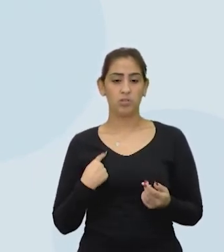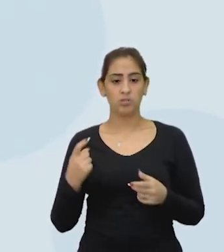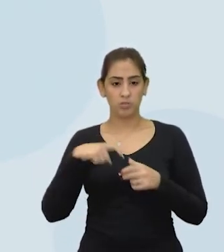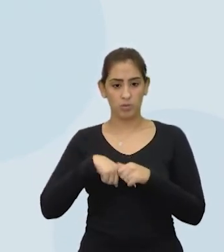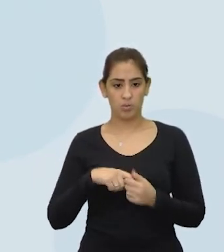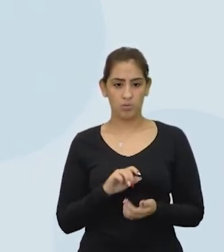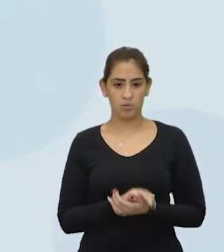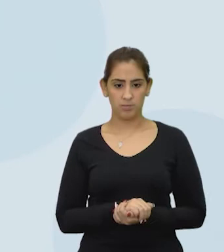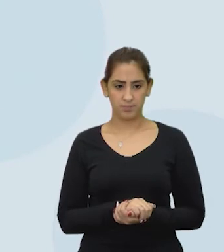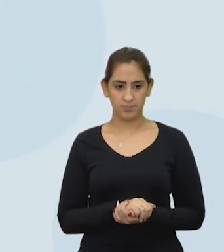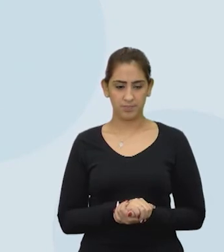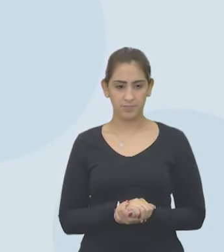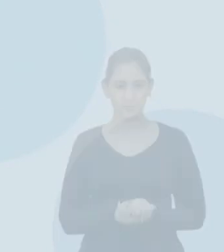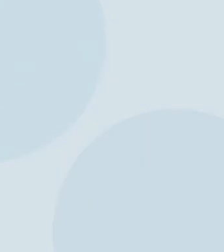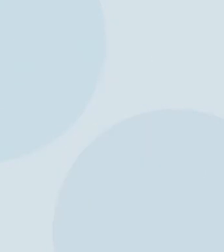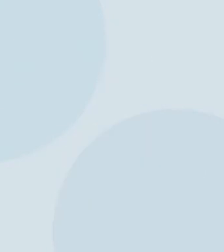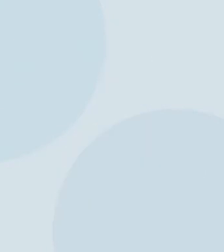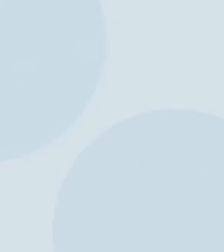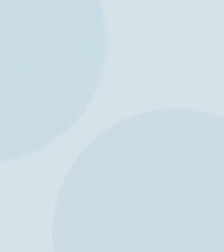vocês.